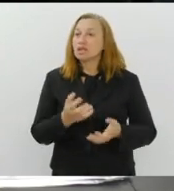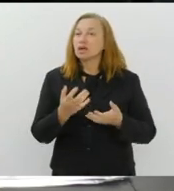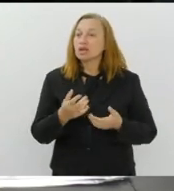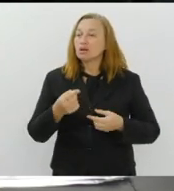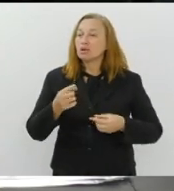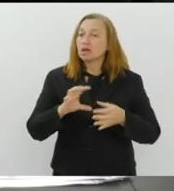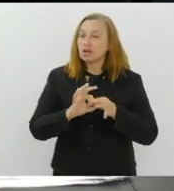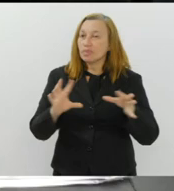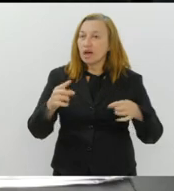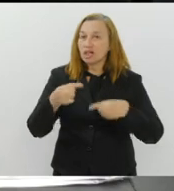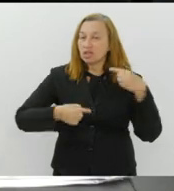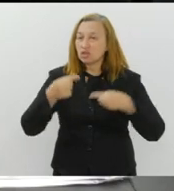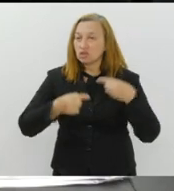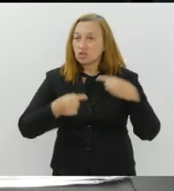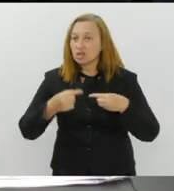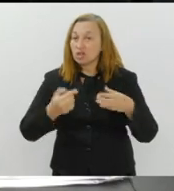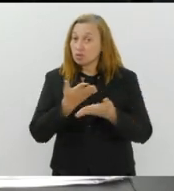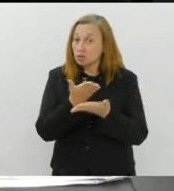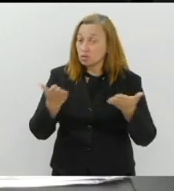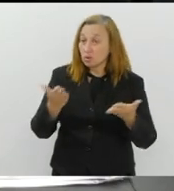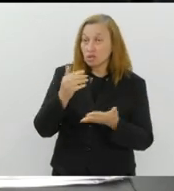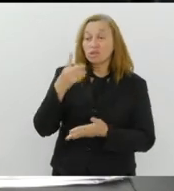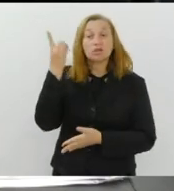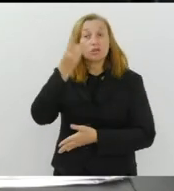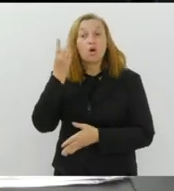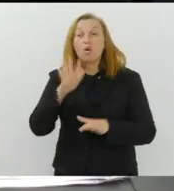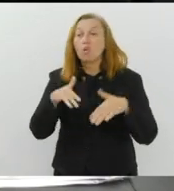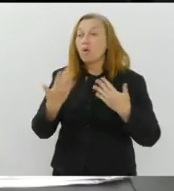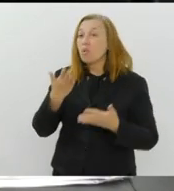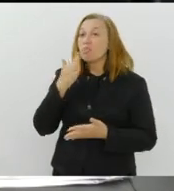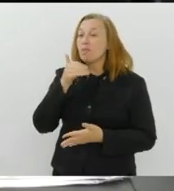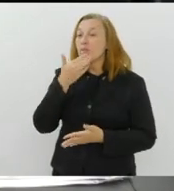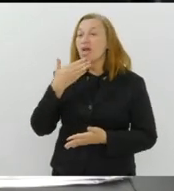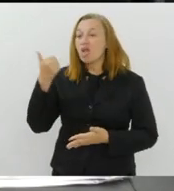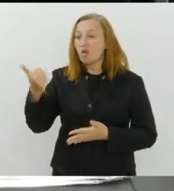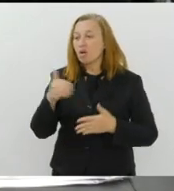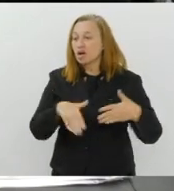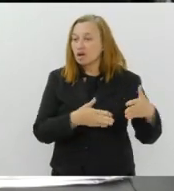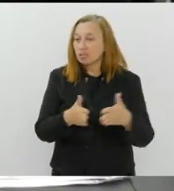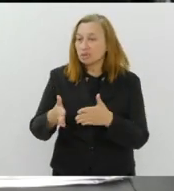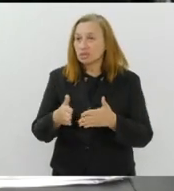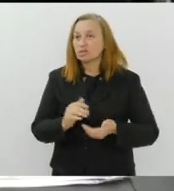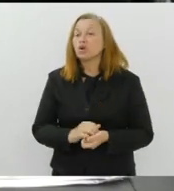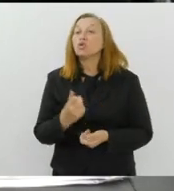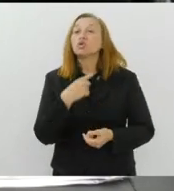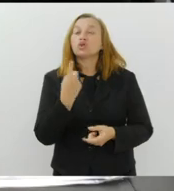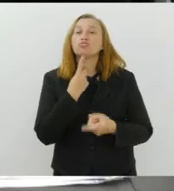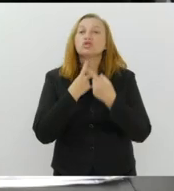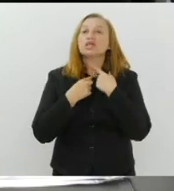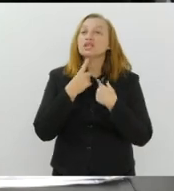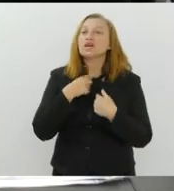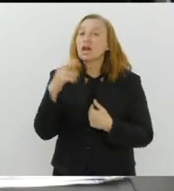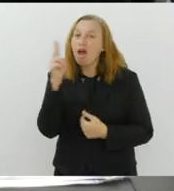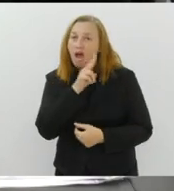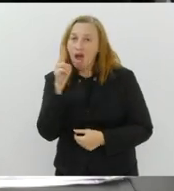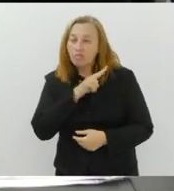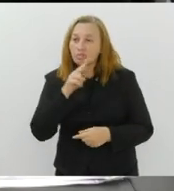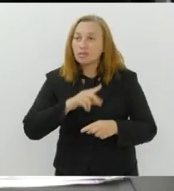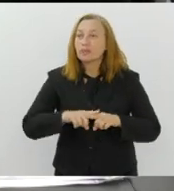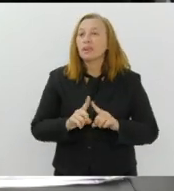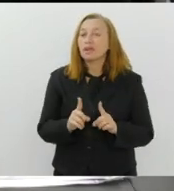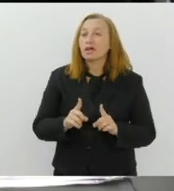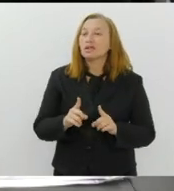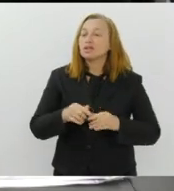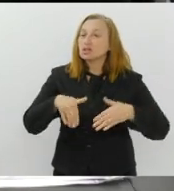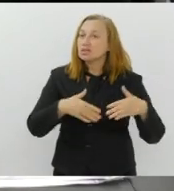discutir aqui entre os senhores deputados é qual é o melhor caminho a seguir. O nosso desejo é que seja rápido, só que